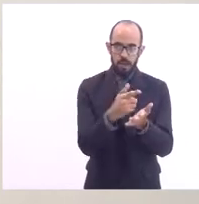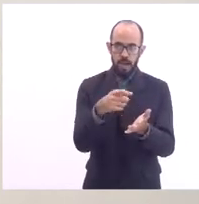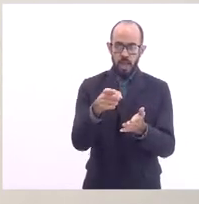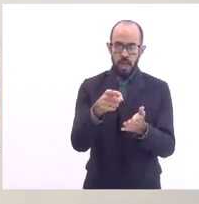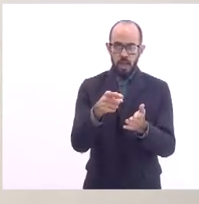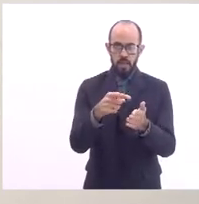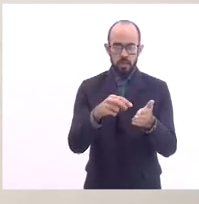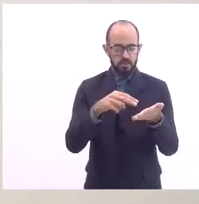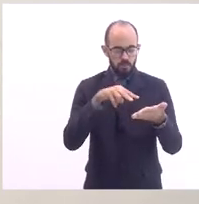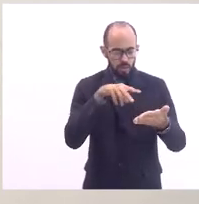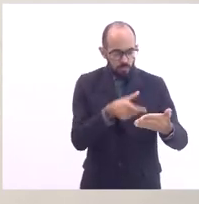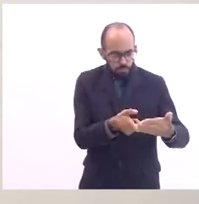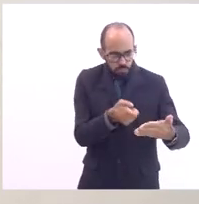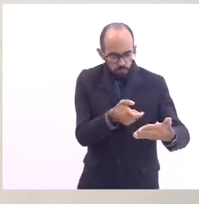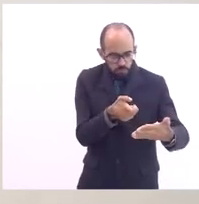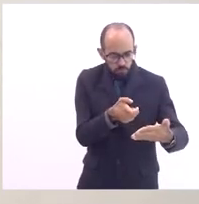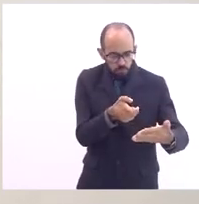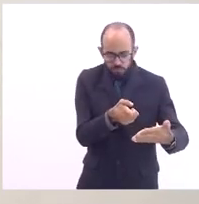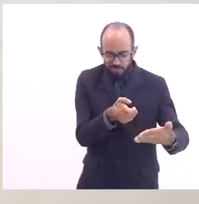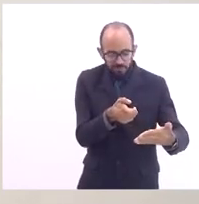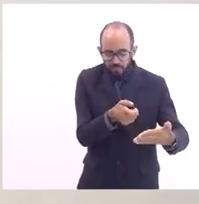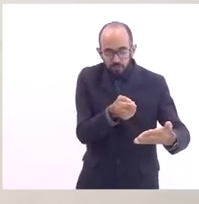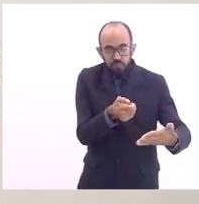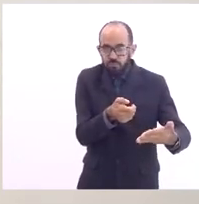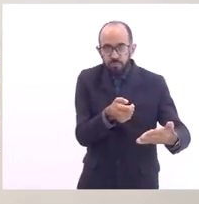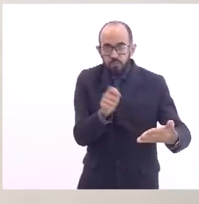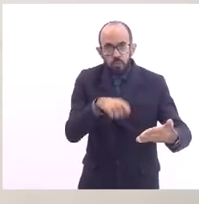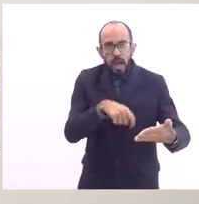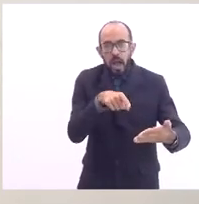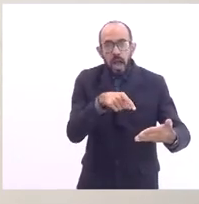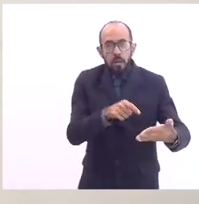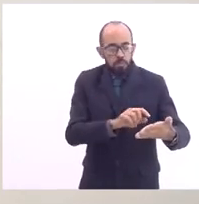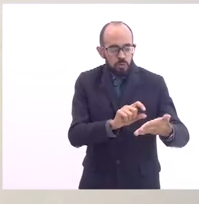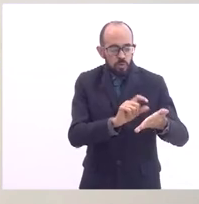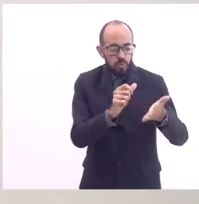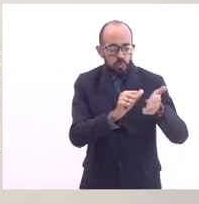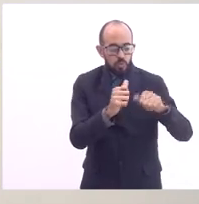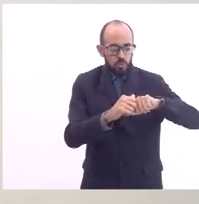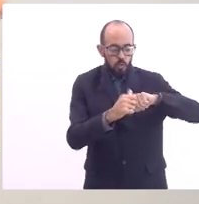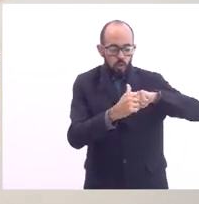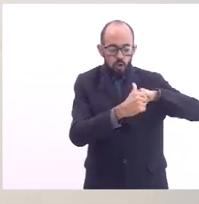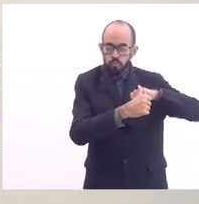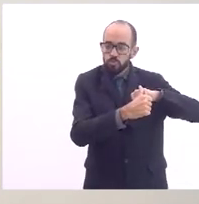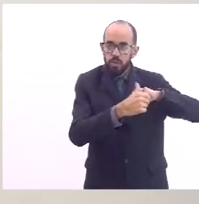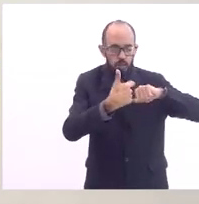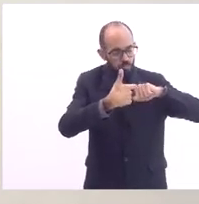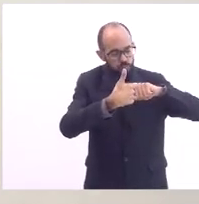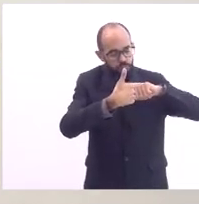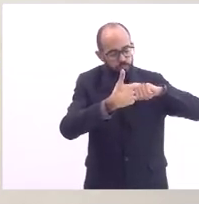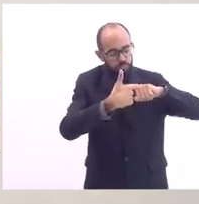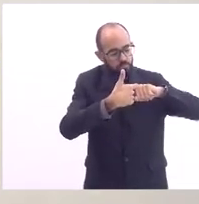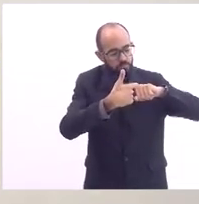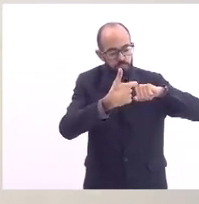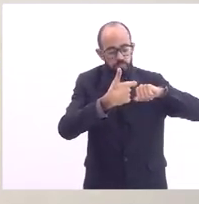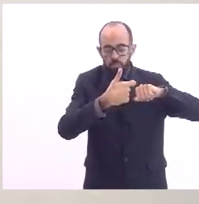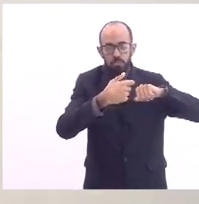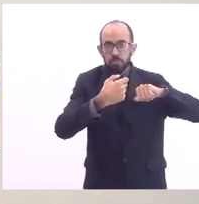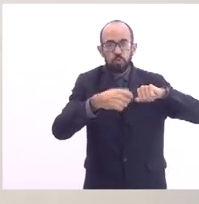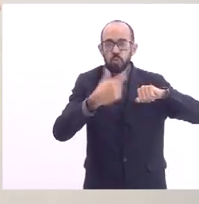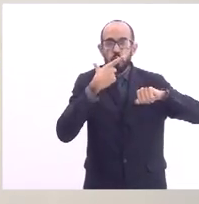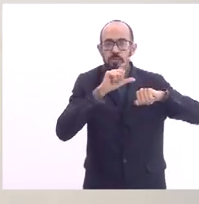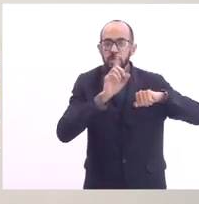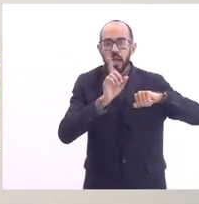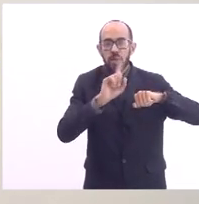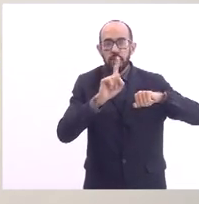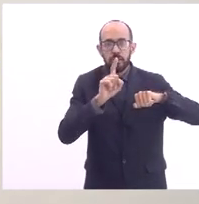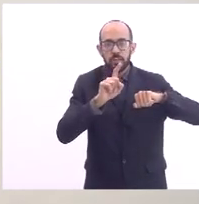eles não reconhecem lá, você não consegue pagar, porque o código de barra não existe, não tem nada lá, tu tem que voltar para a Enel de novo. Isso é um